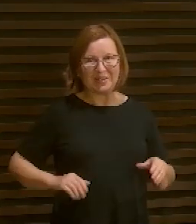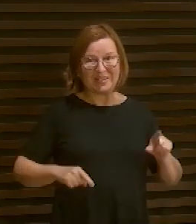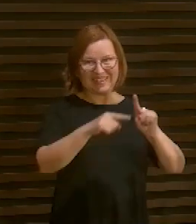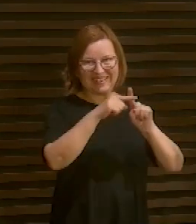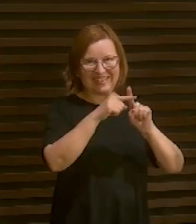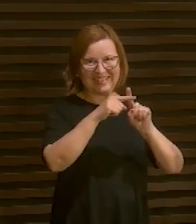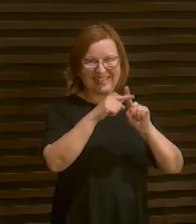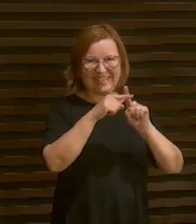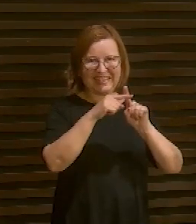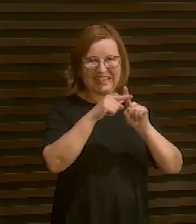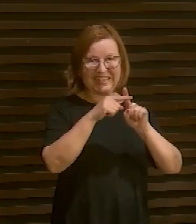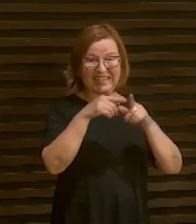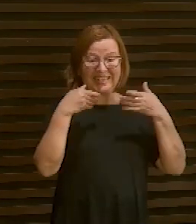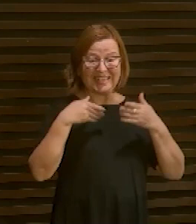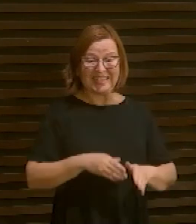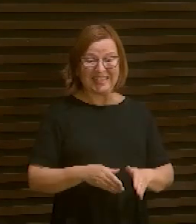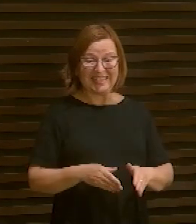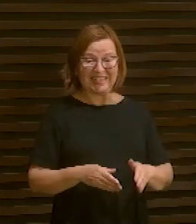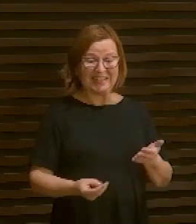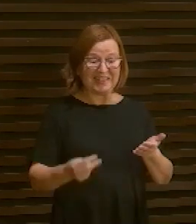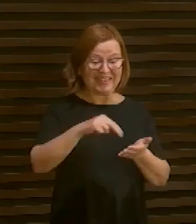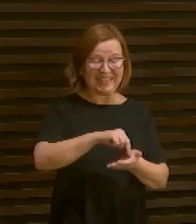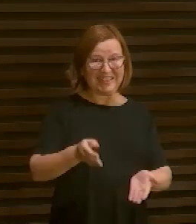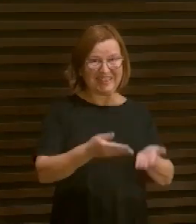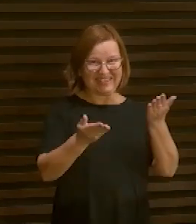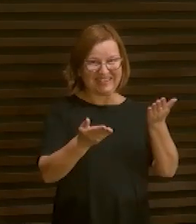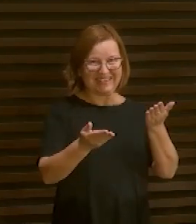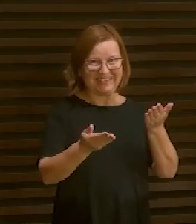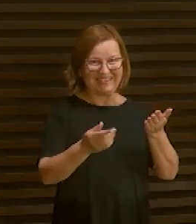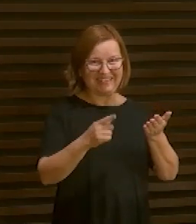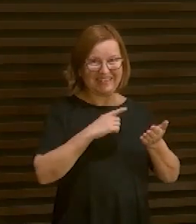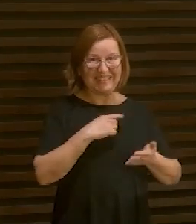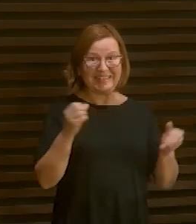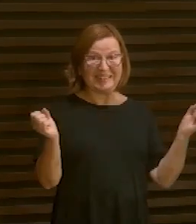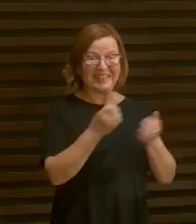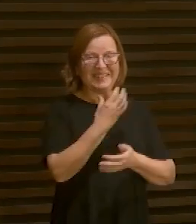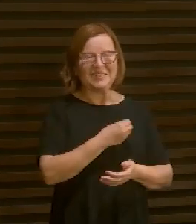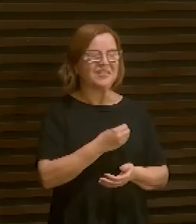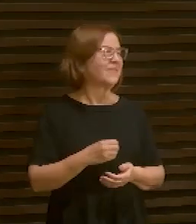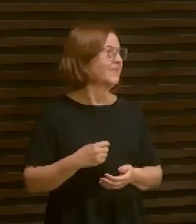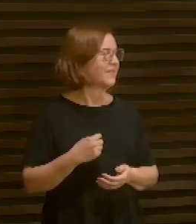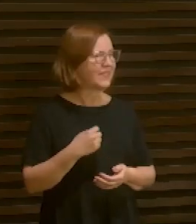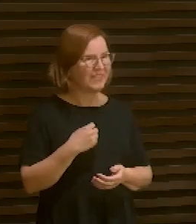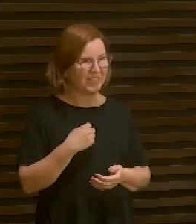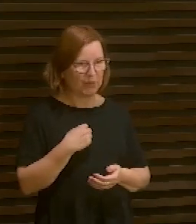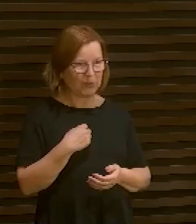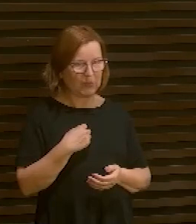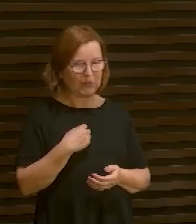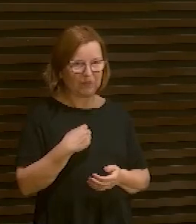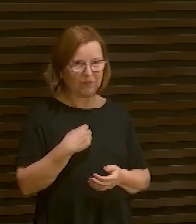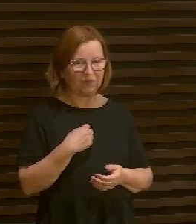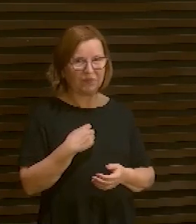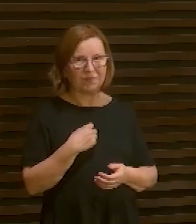nasceram na ressurreição em novidade de vida. Eu considero a tumba